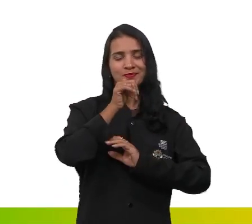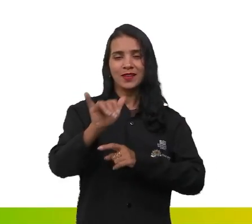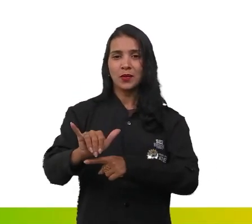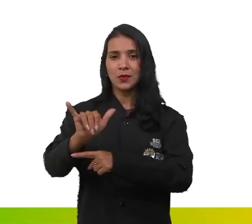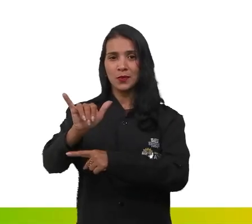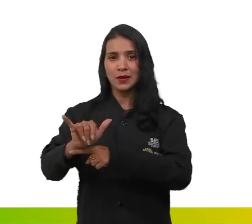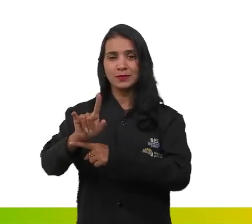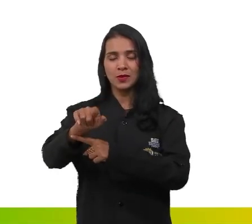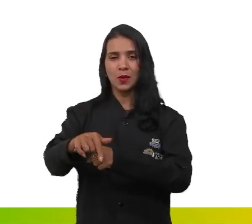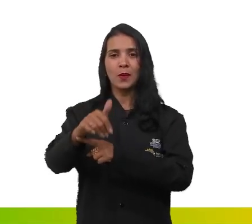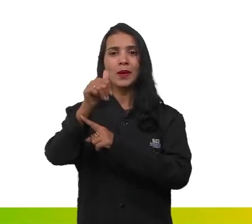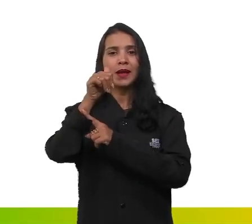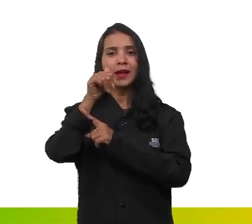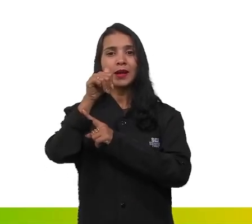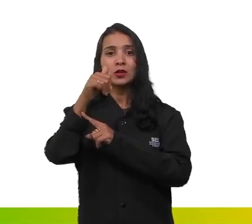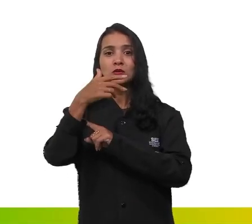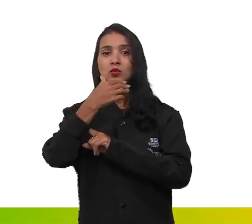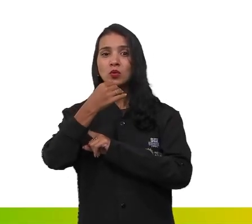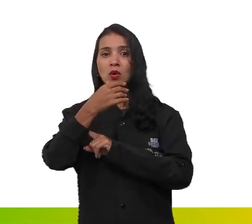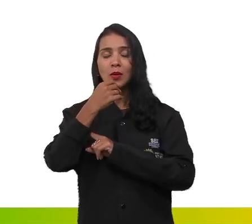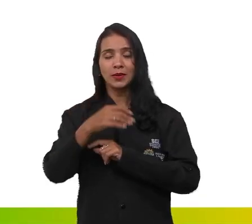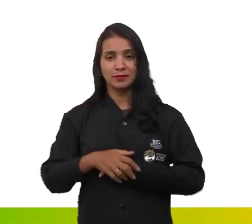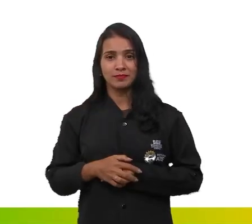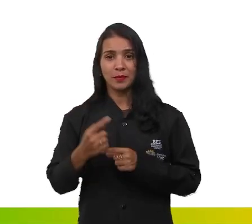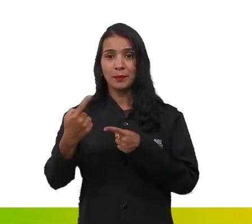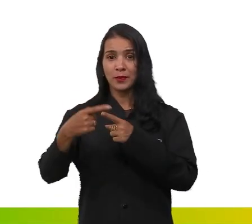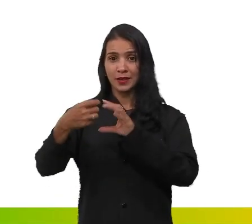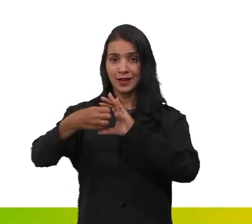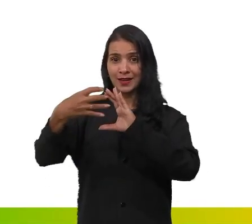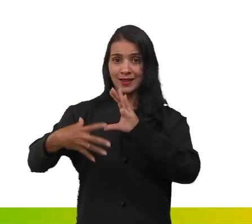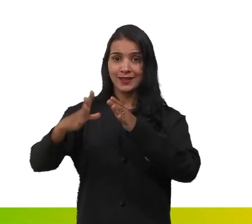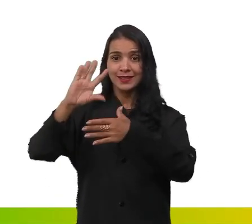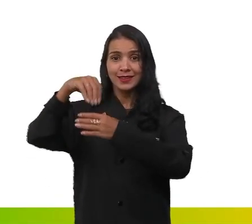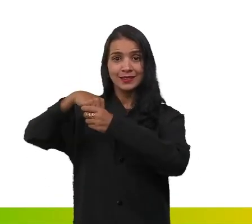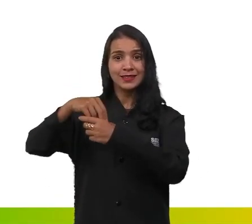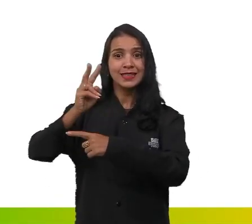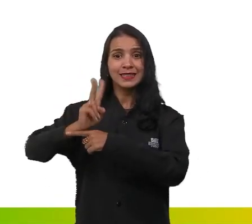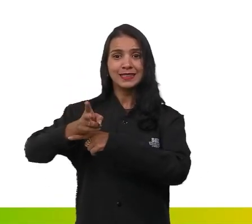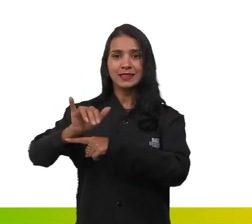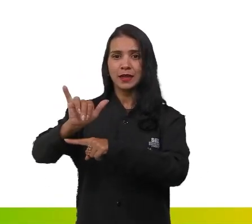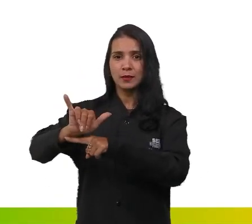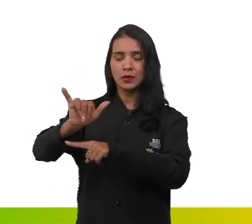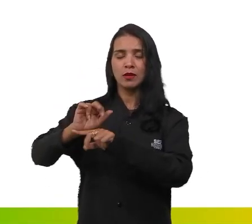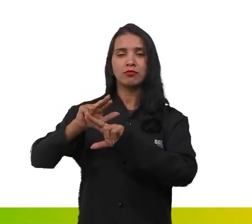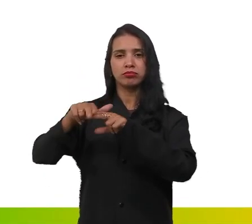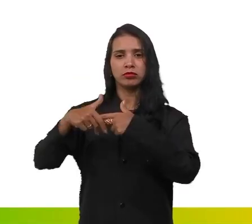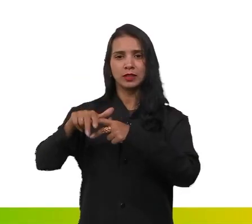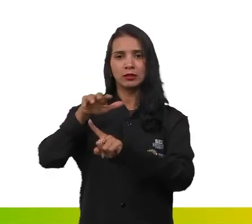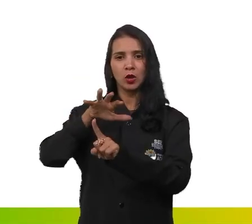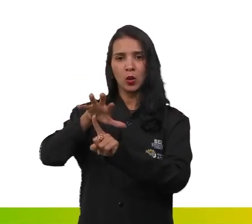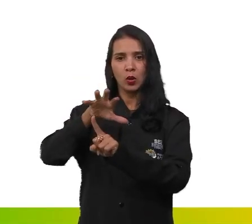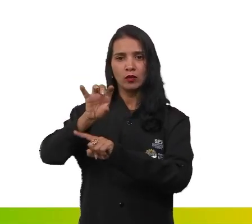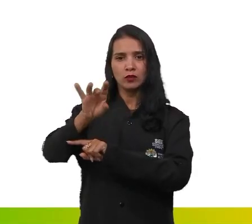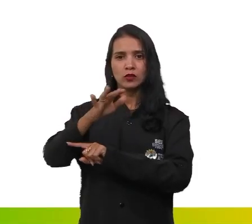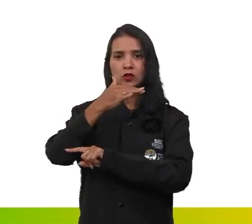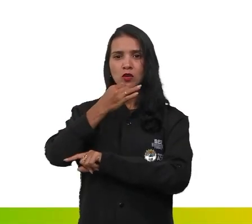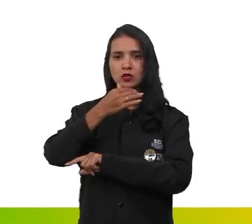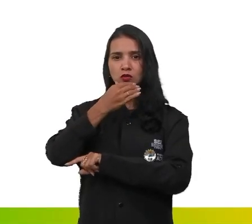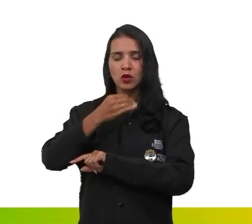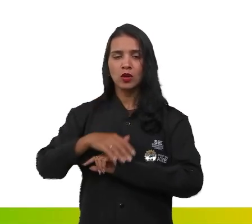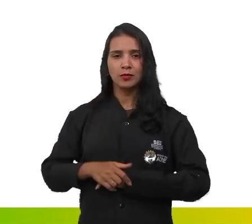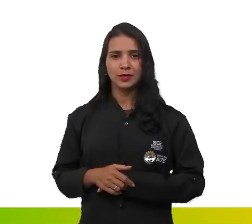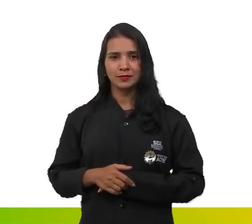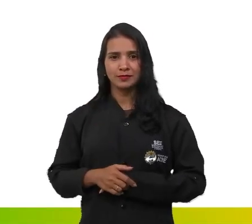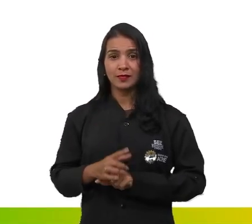pai. E como essa característica só está presente no Y, quem vai receber são só os meninos. Um dos filhos